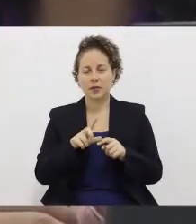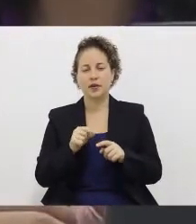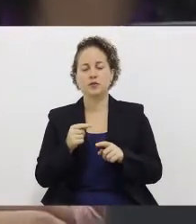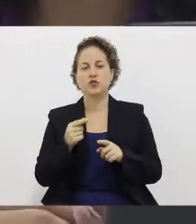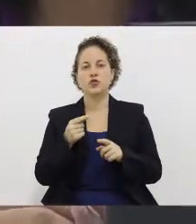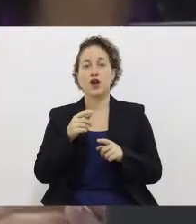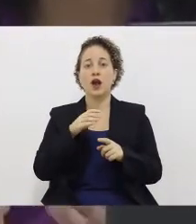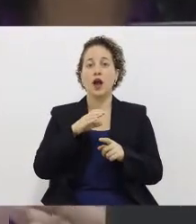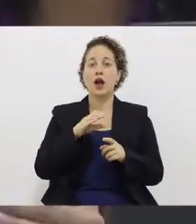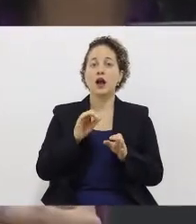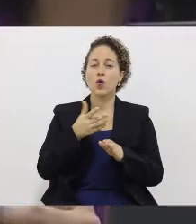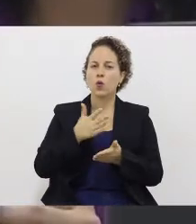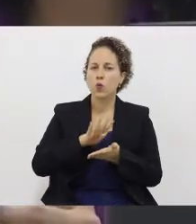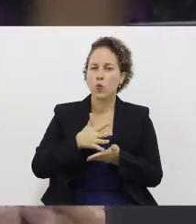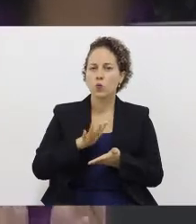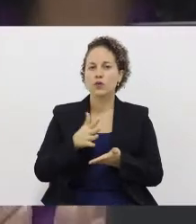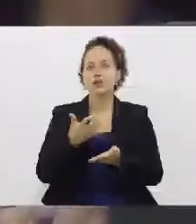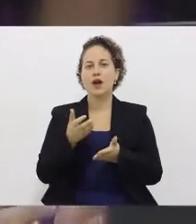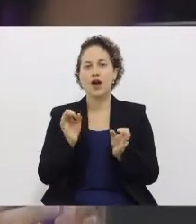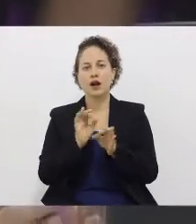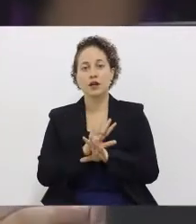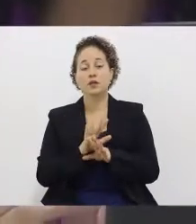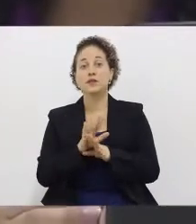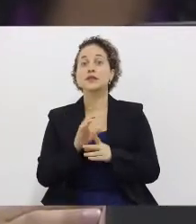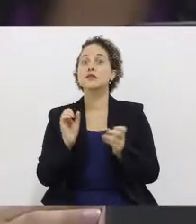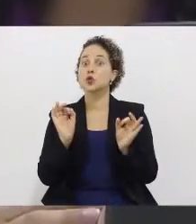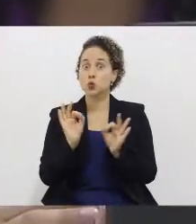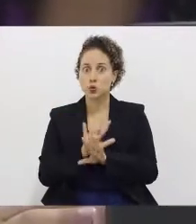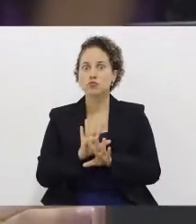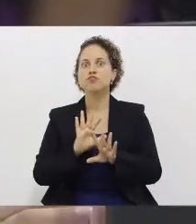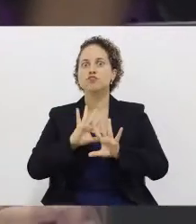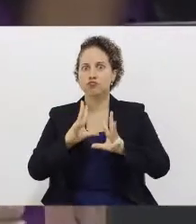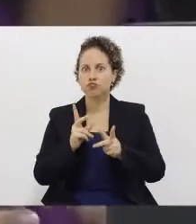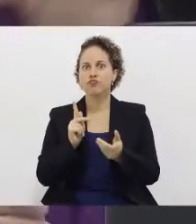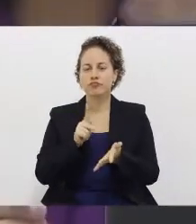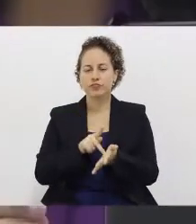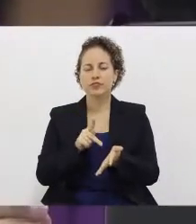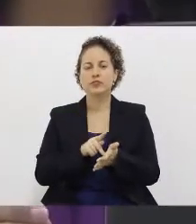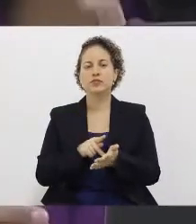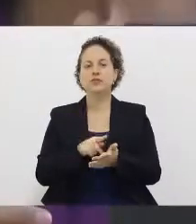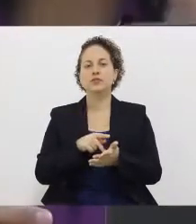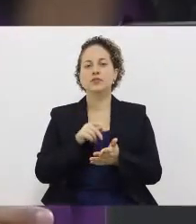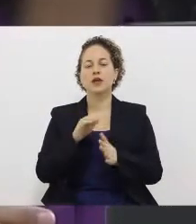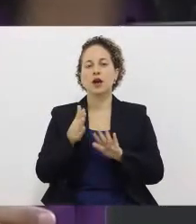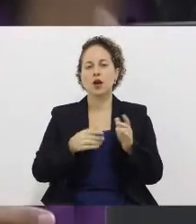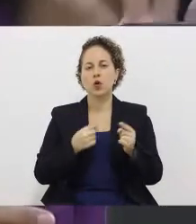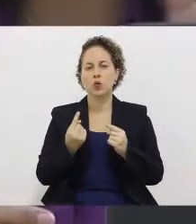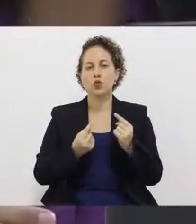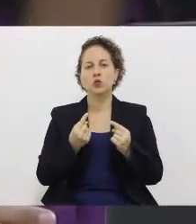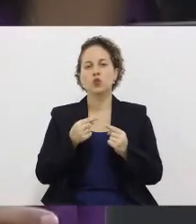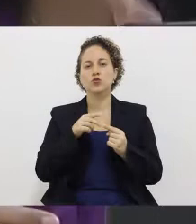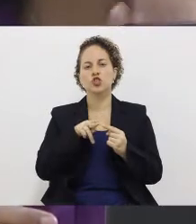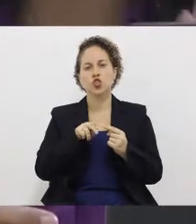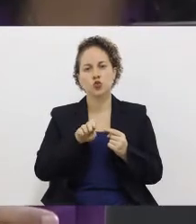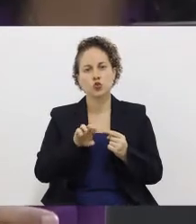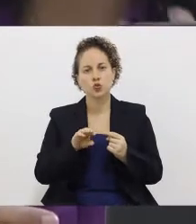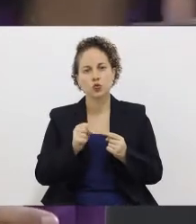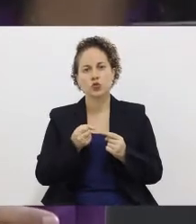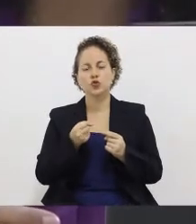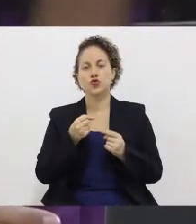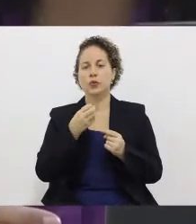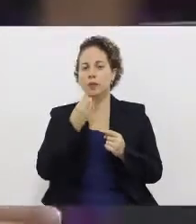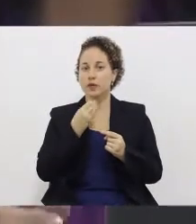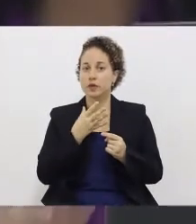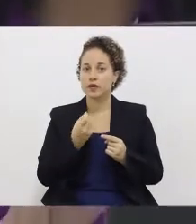produtos acabados. Como já falado antes, os produtos semi-acabados são aqueles que já tiveram alguns insumos beneficiados,